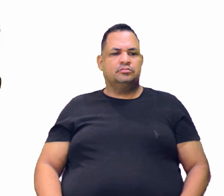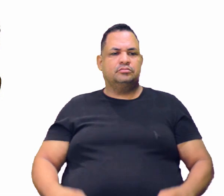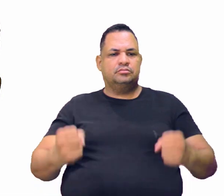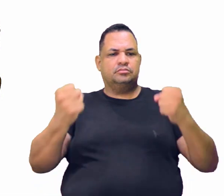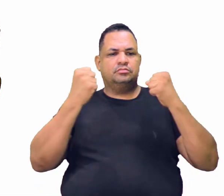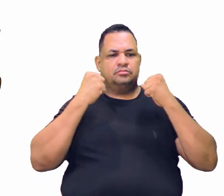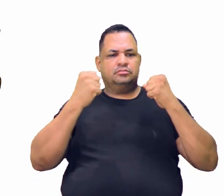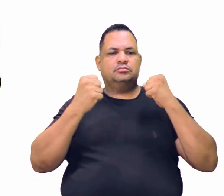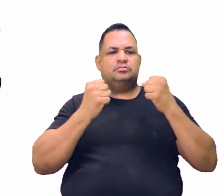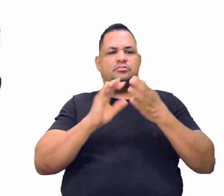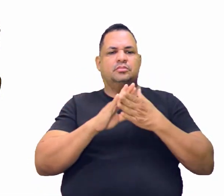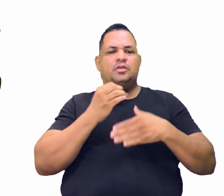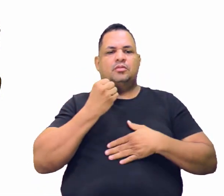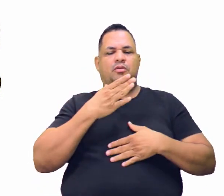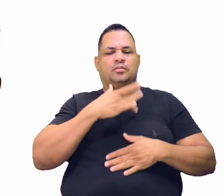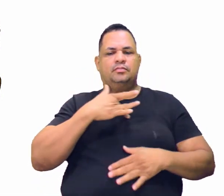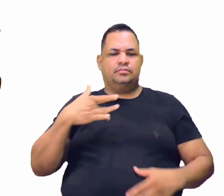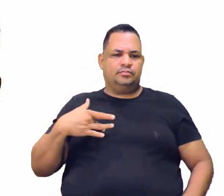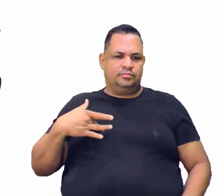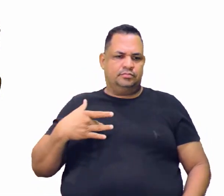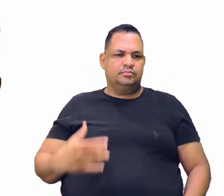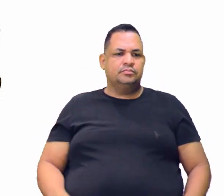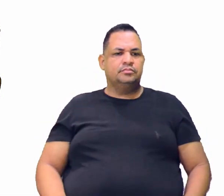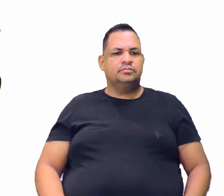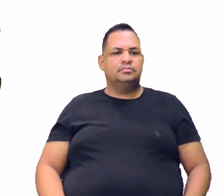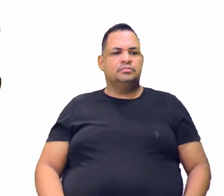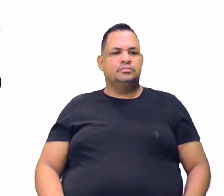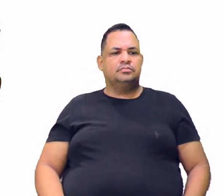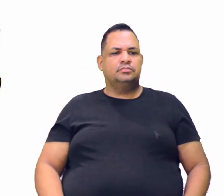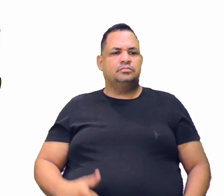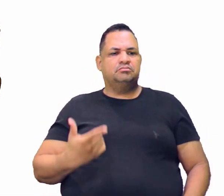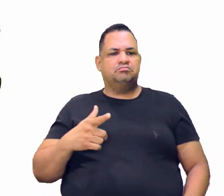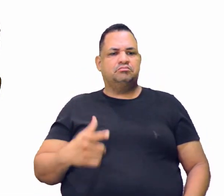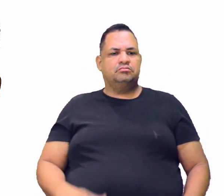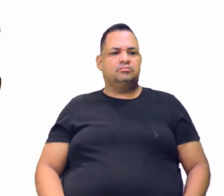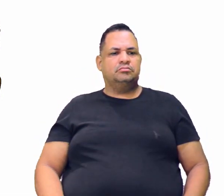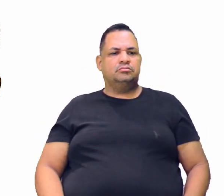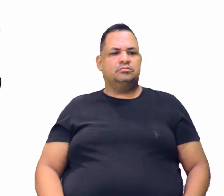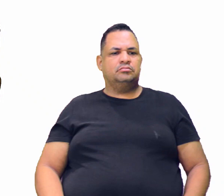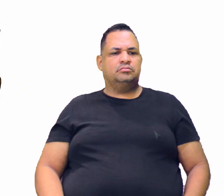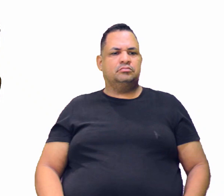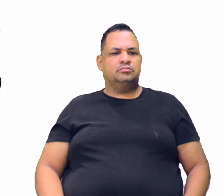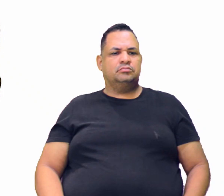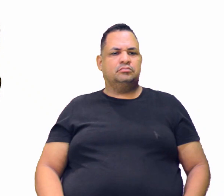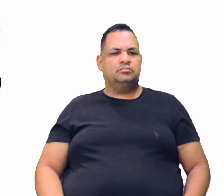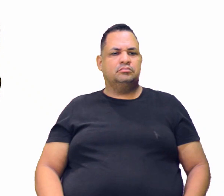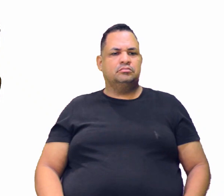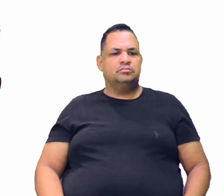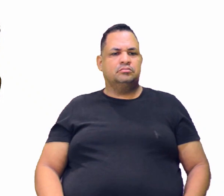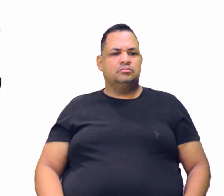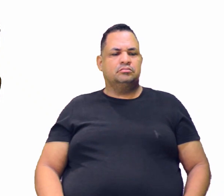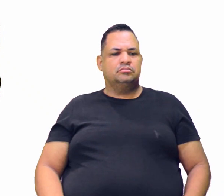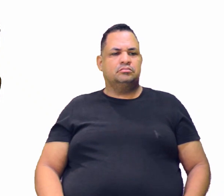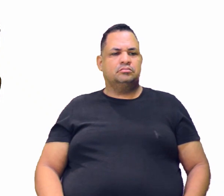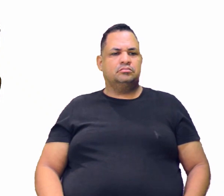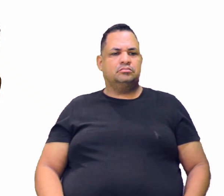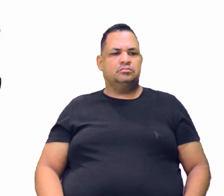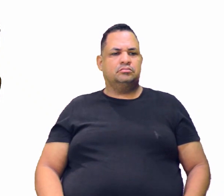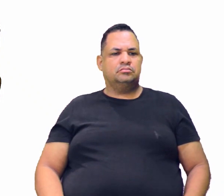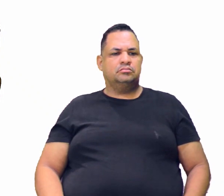Ginástica é bom para a saúde. Ó, não apareceu o determinante, vai ficar é bom. E se